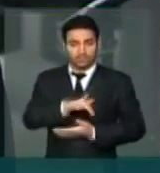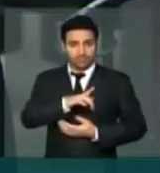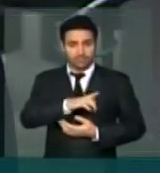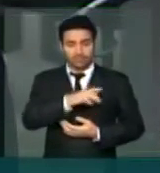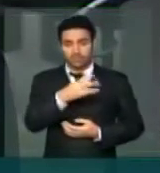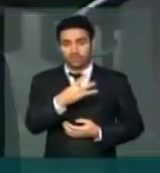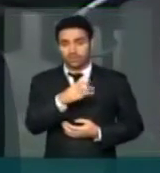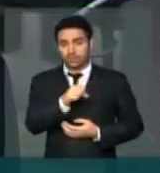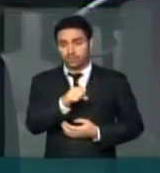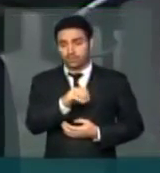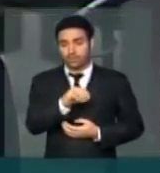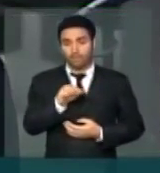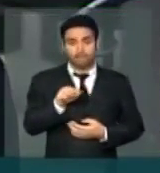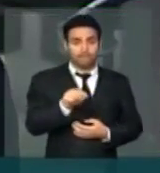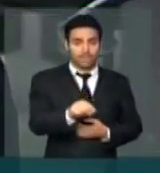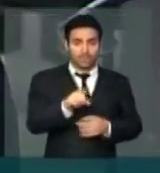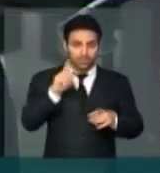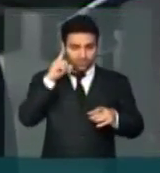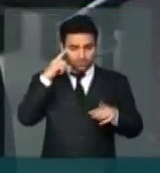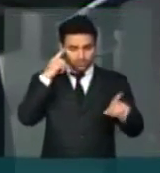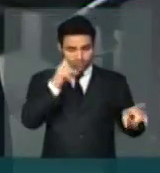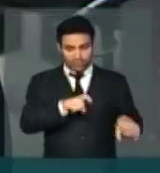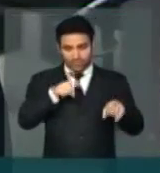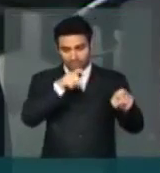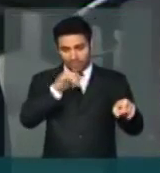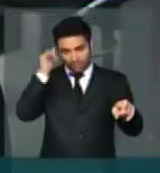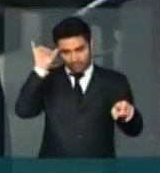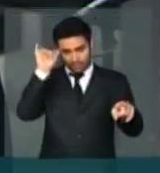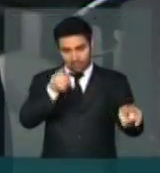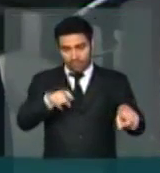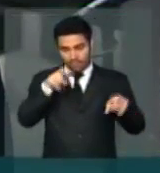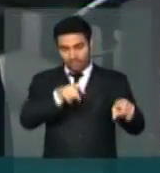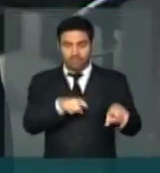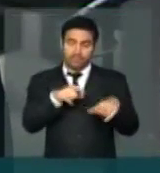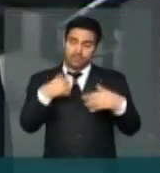mil propriedades de agricultores familiares. Portanto, reitero aqui